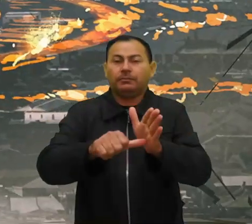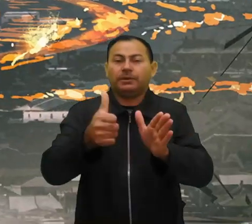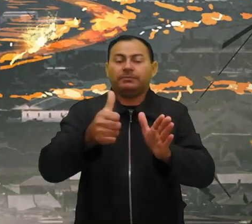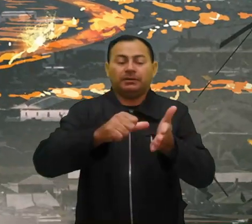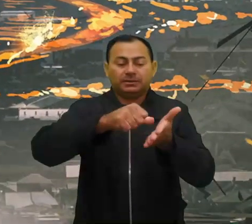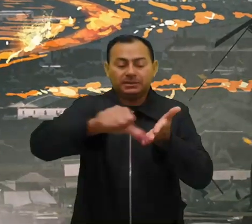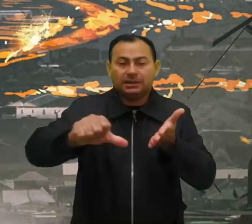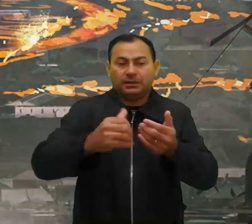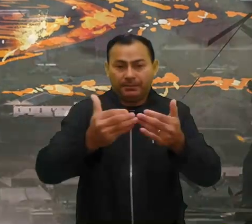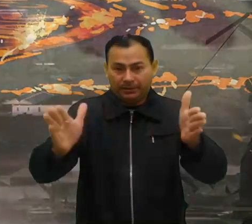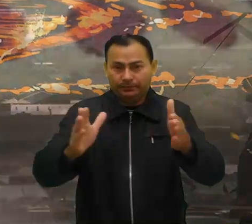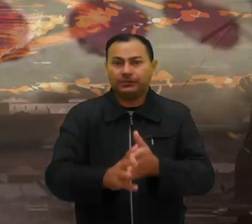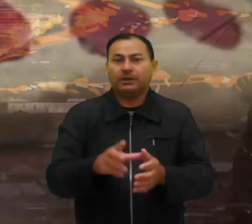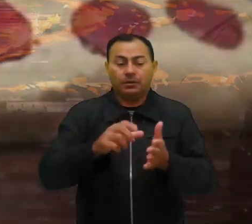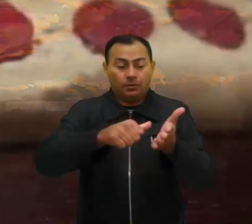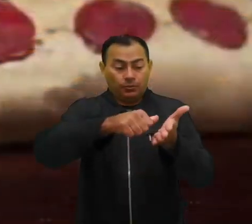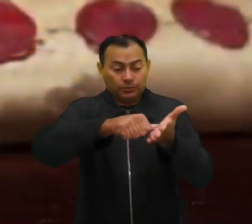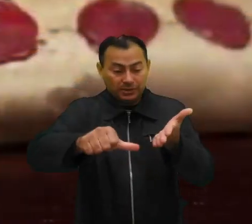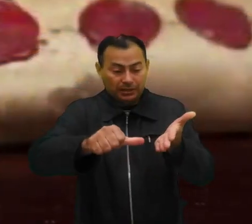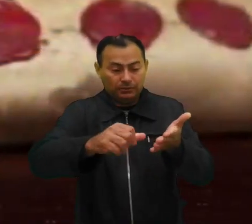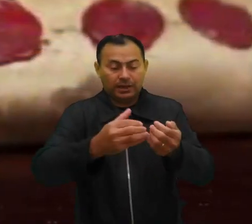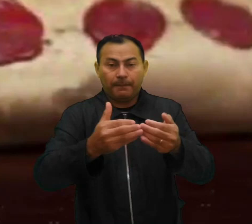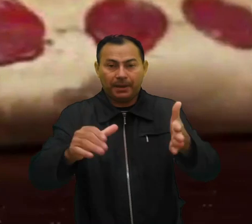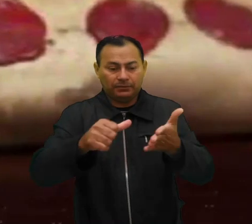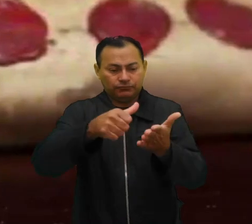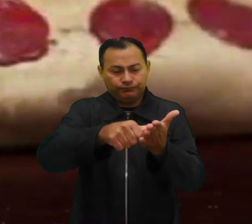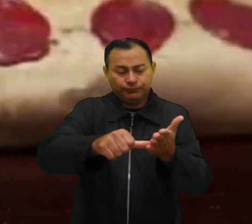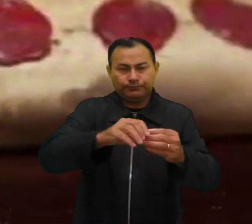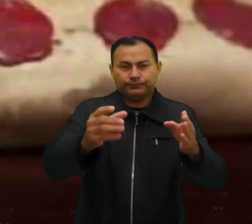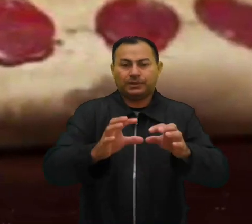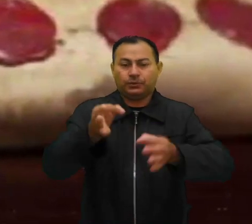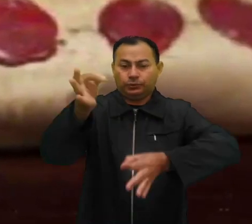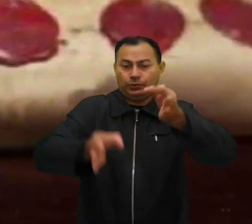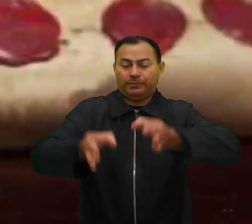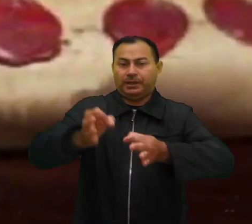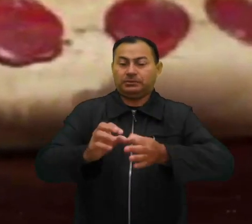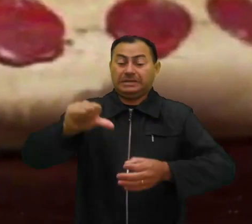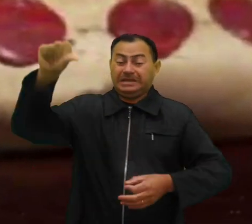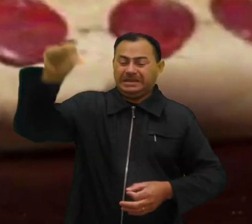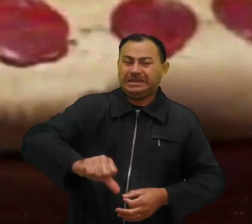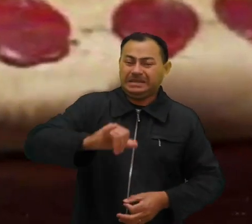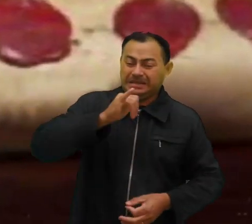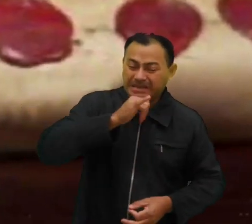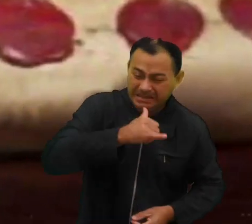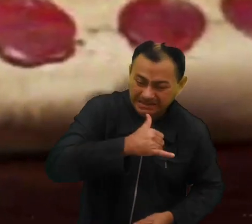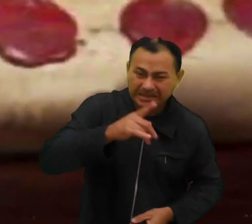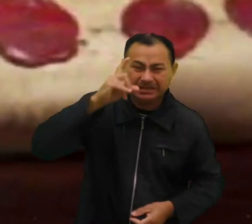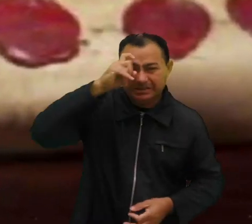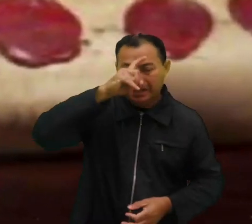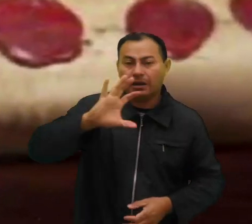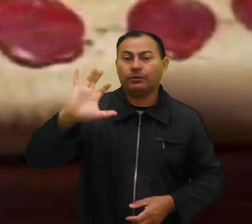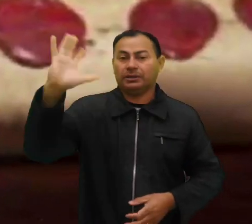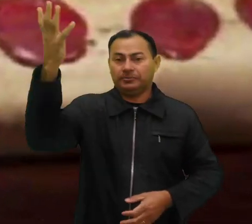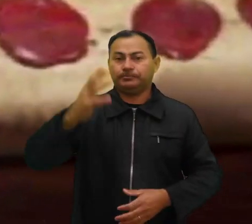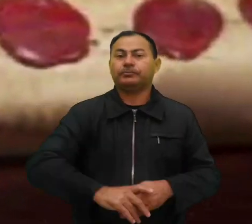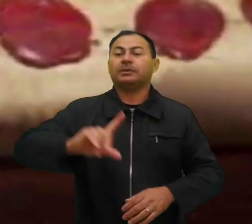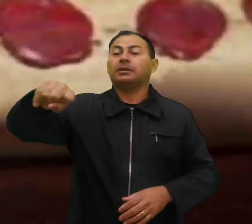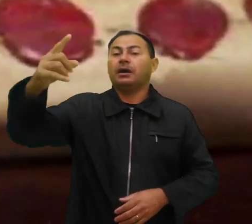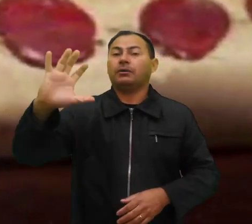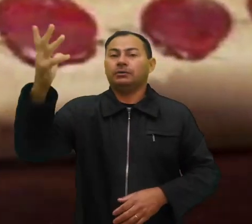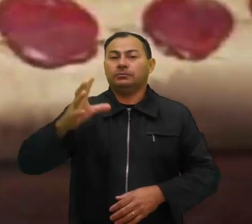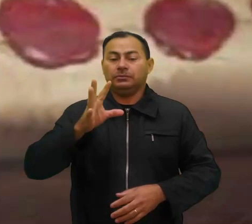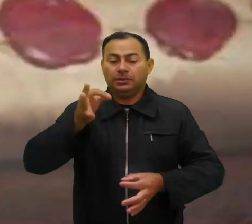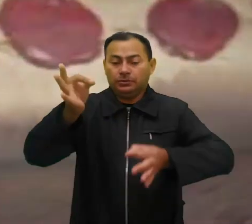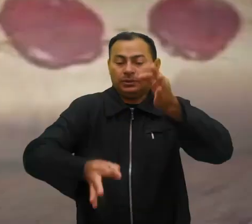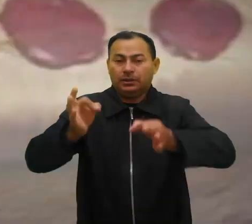primeiro selo. E toda vez que um selo é aberto, um julgamento terrível e impressionante acontece. Depois